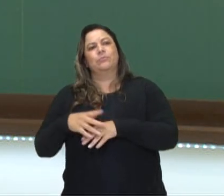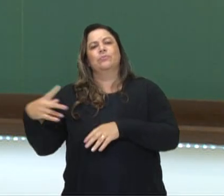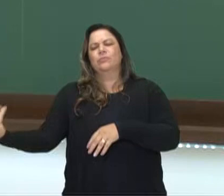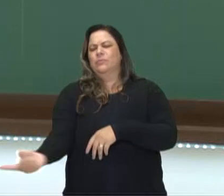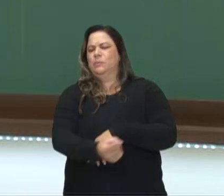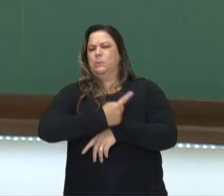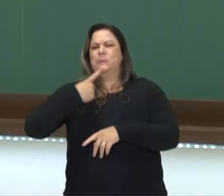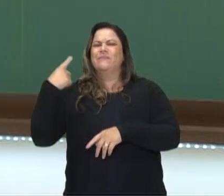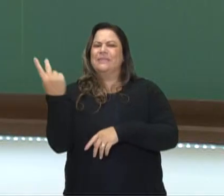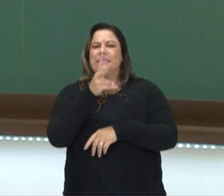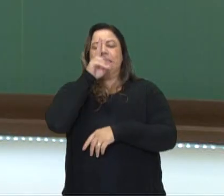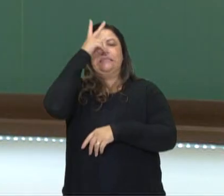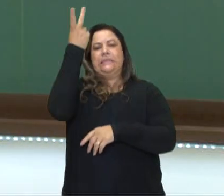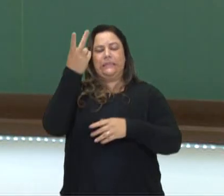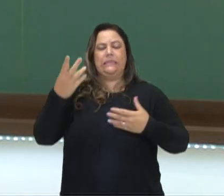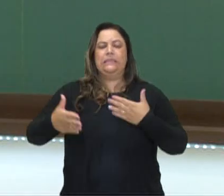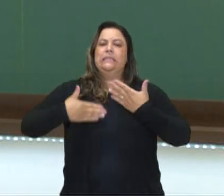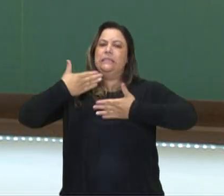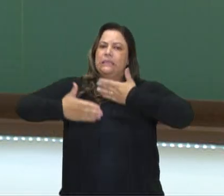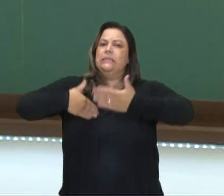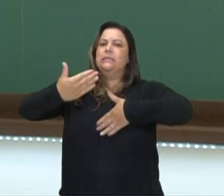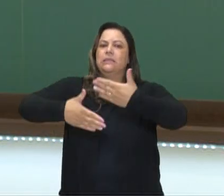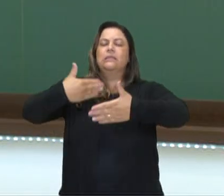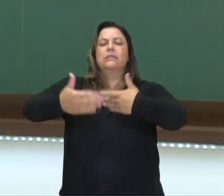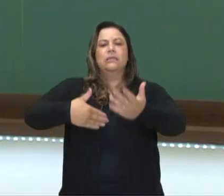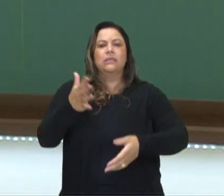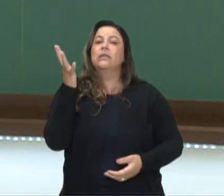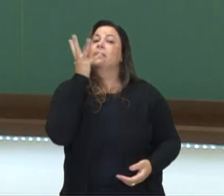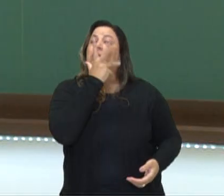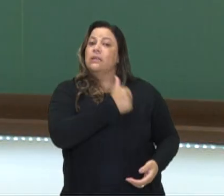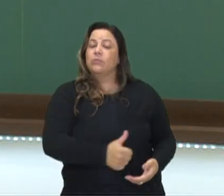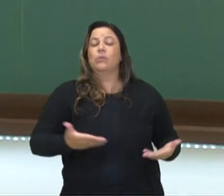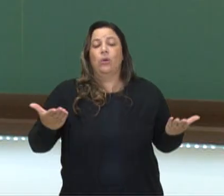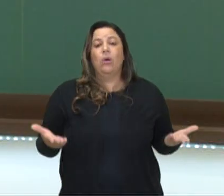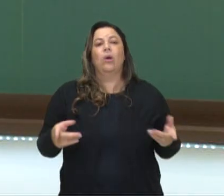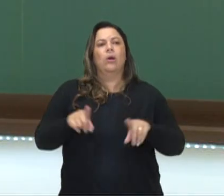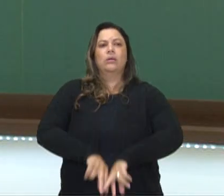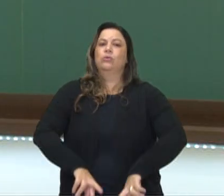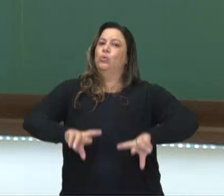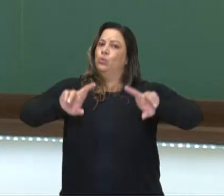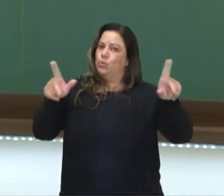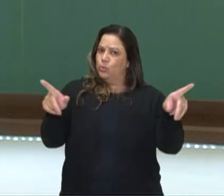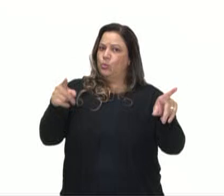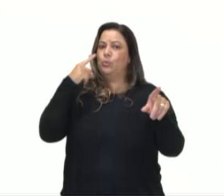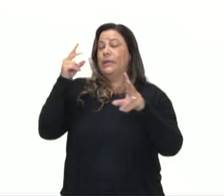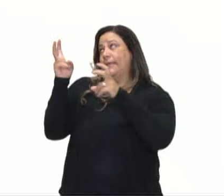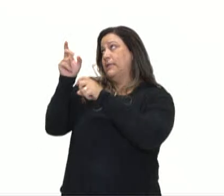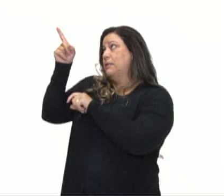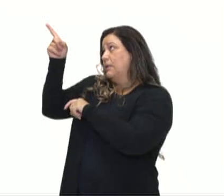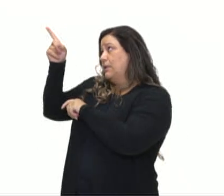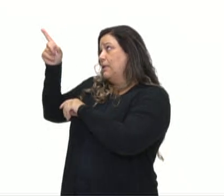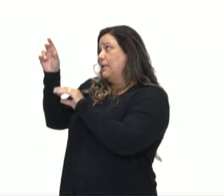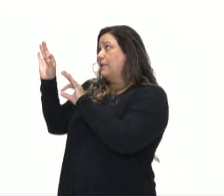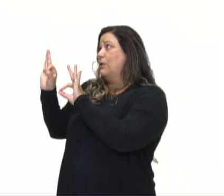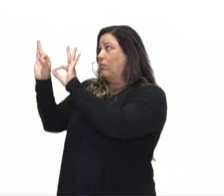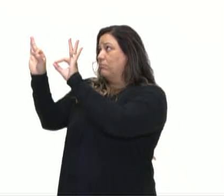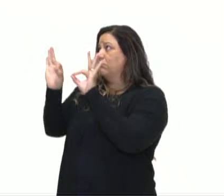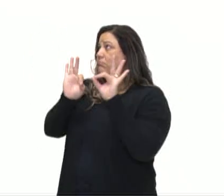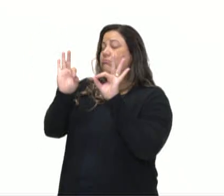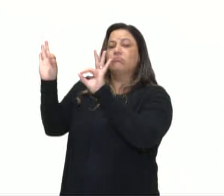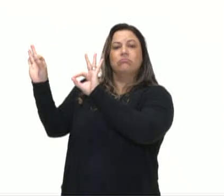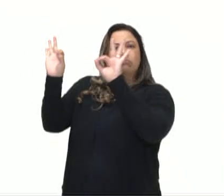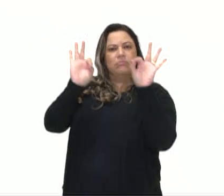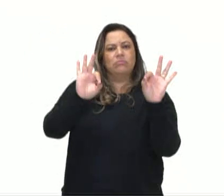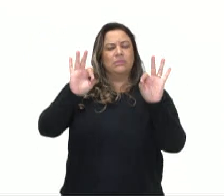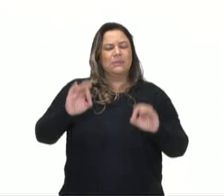tamanho e da massa que eles concentram. Diferente do que acontece com os tornados, que conforme você pode acompanhar na tela, eles são